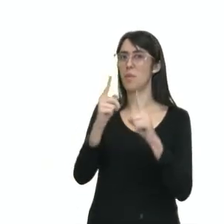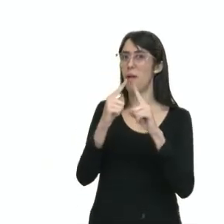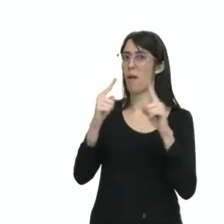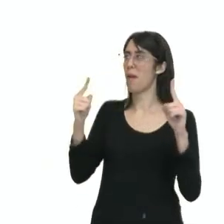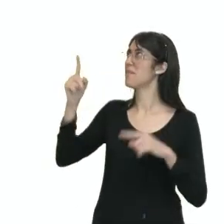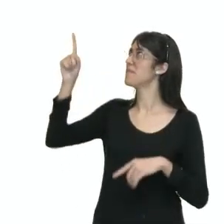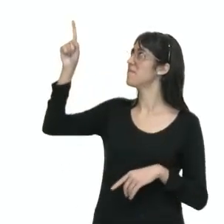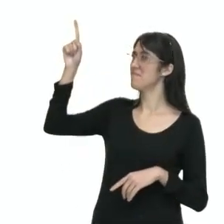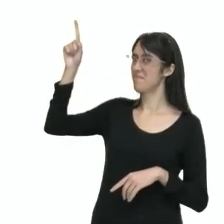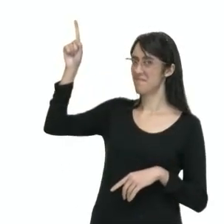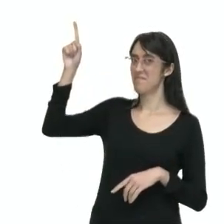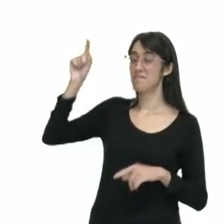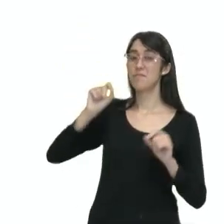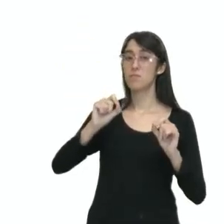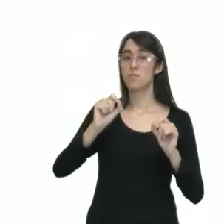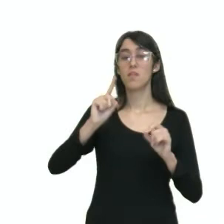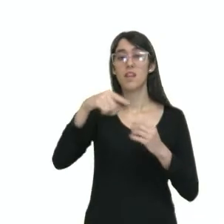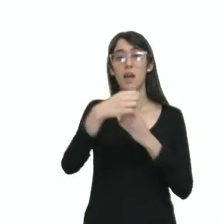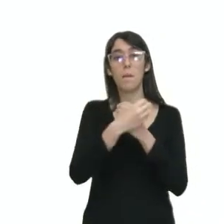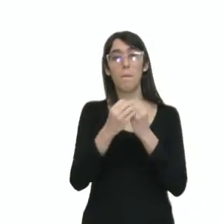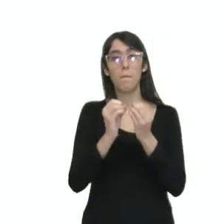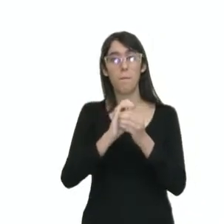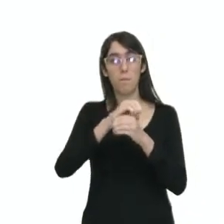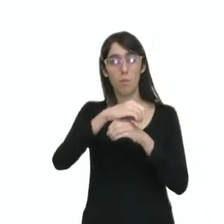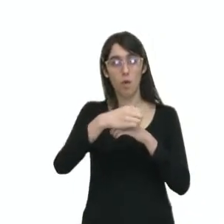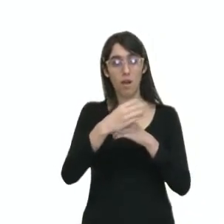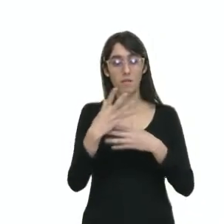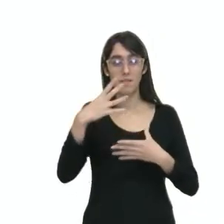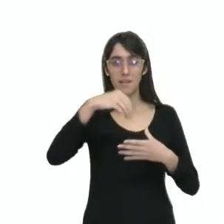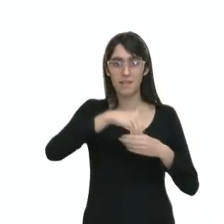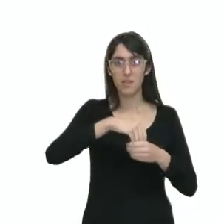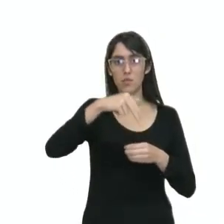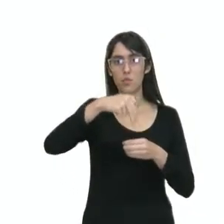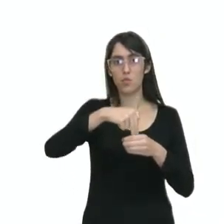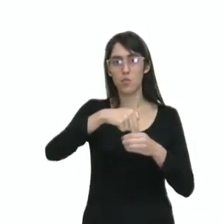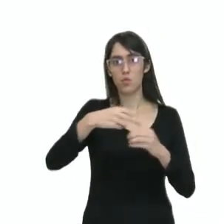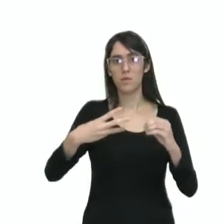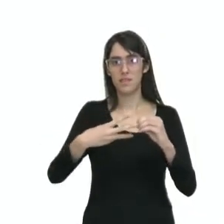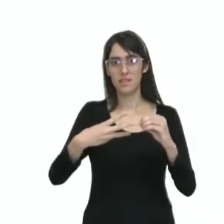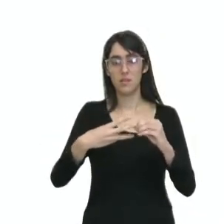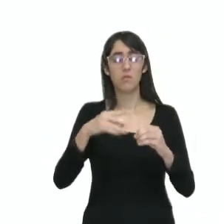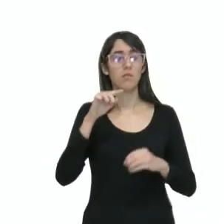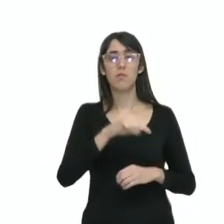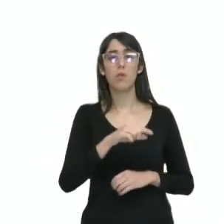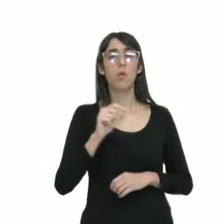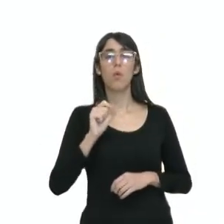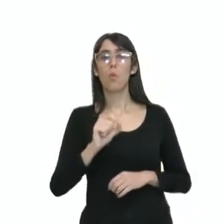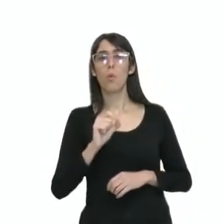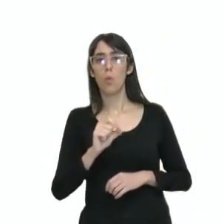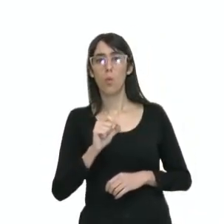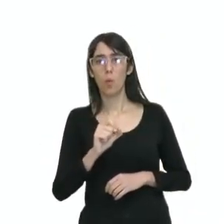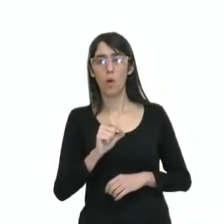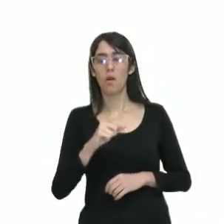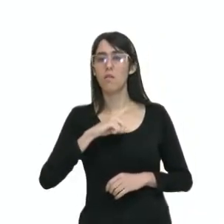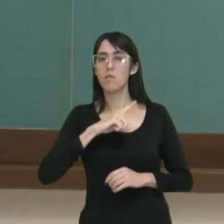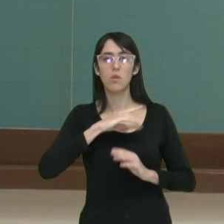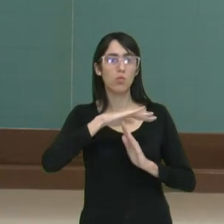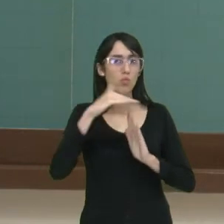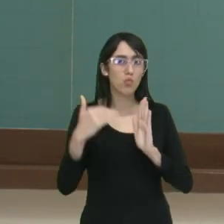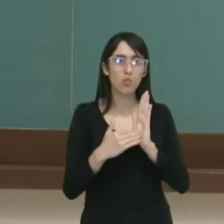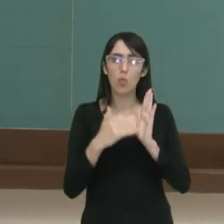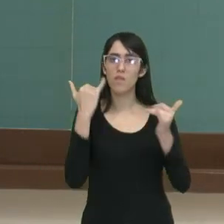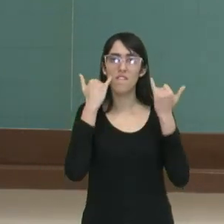desoxirribonucleico, é uma molécula presente no núcleo das células e ele carrega toda a